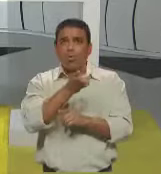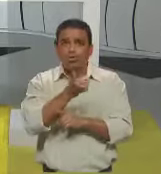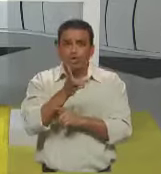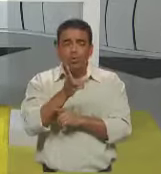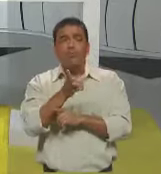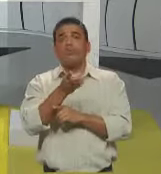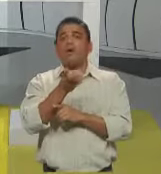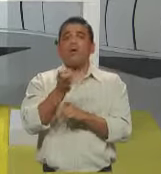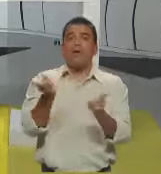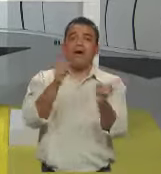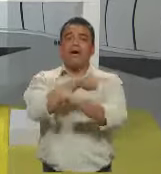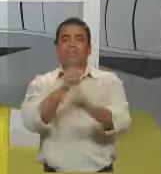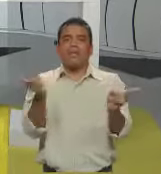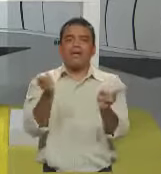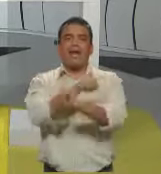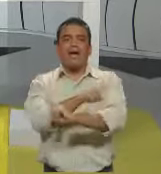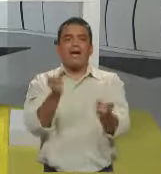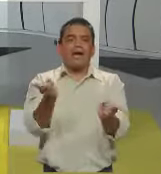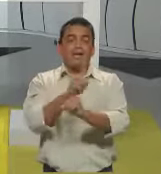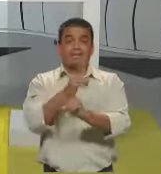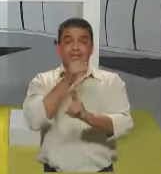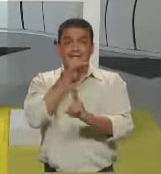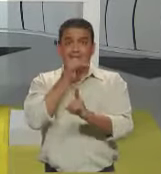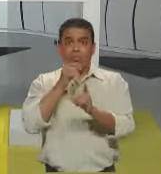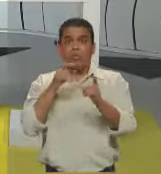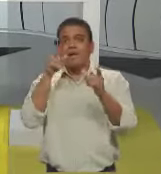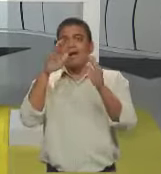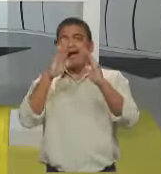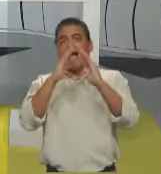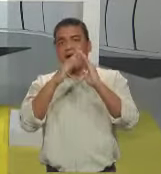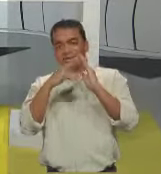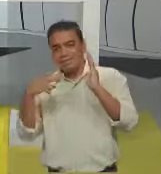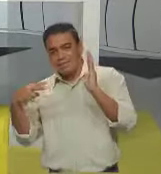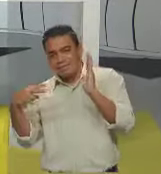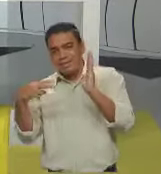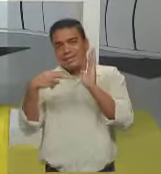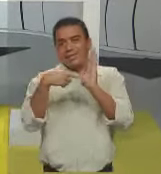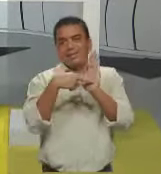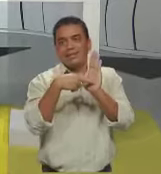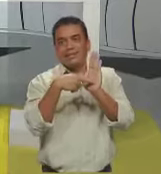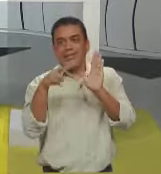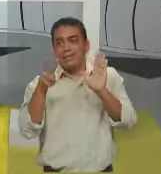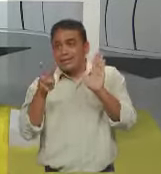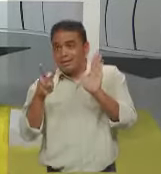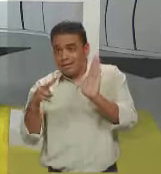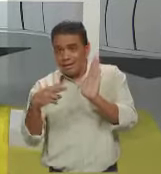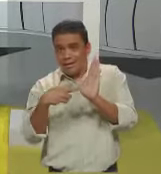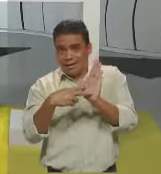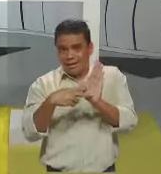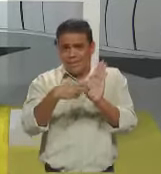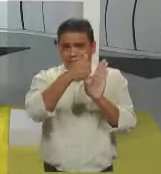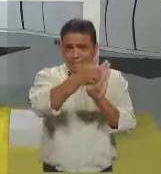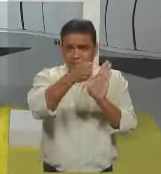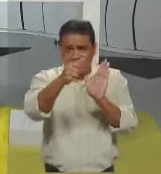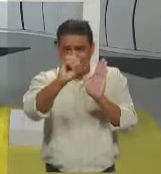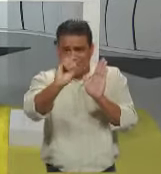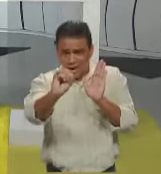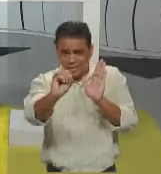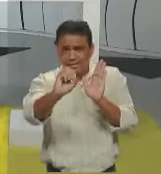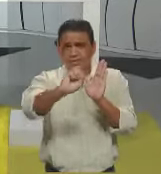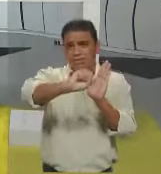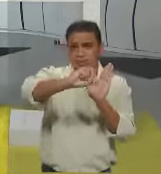Se eu pegar esse aparelho e colocar lá na tomada, em casa, eu consigo ver se a tomada tem 110 ou 220 volts.